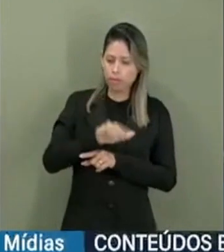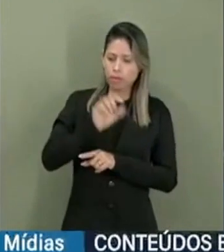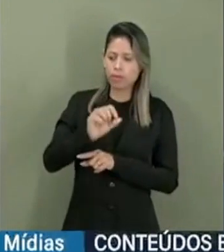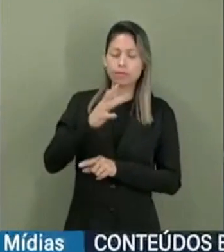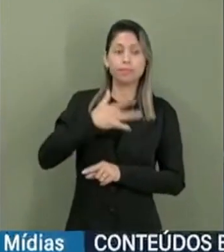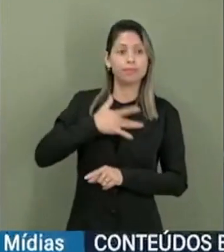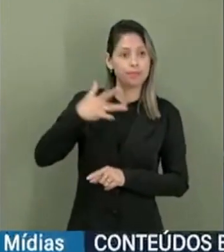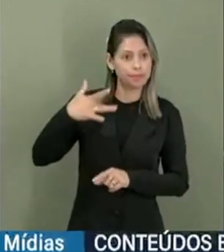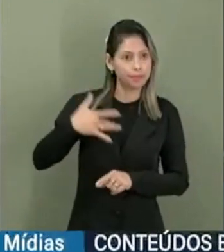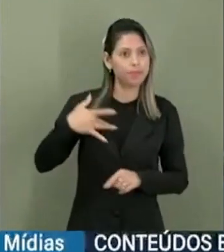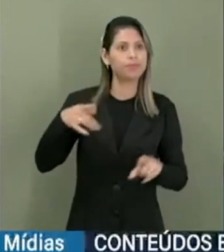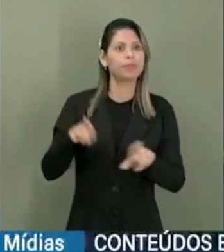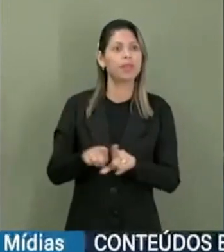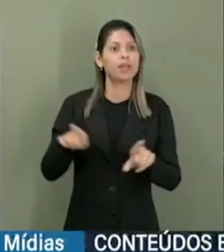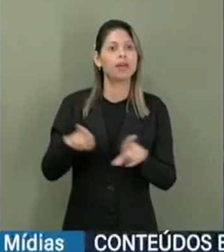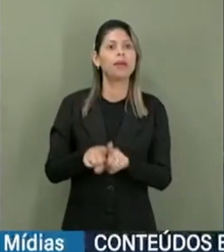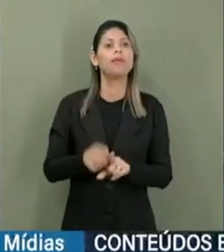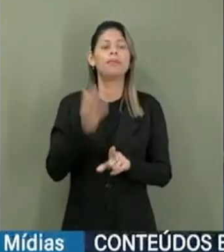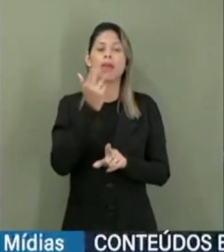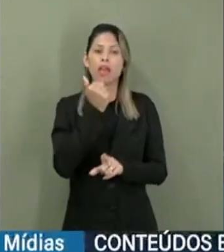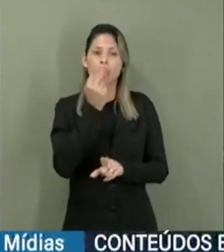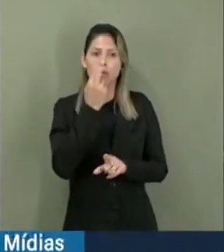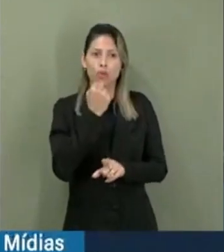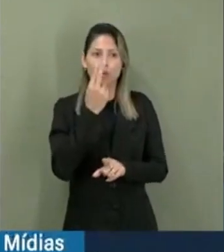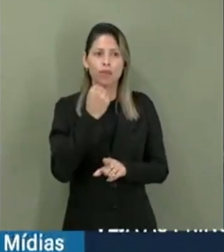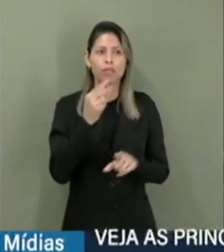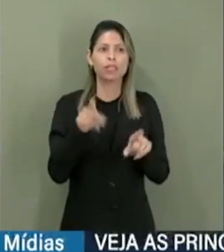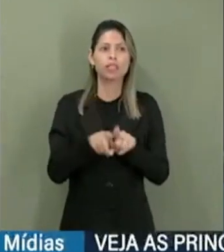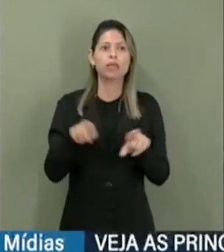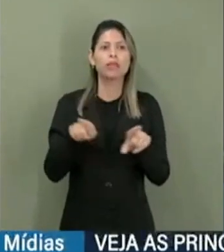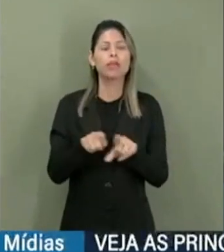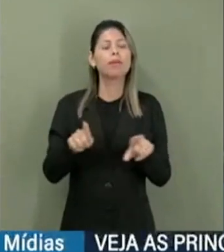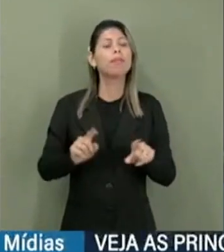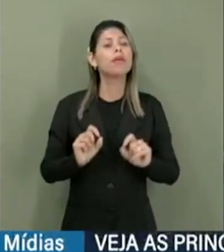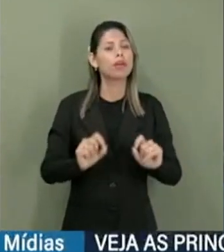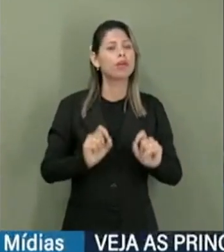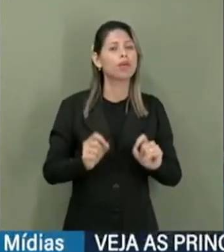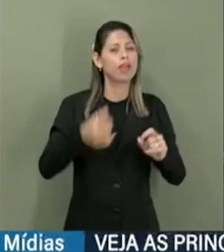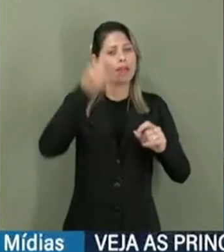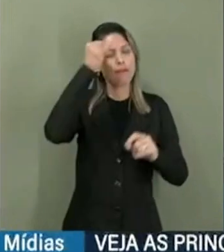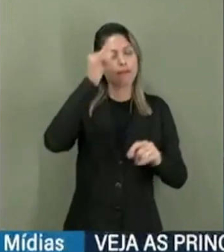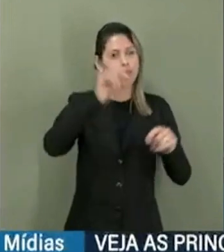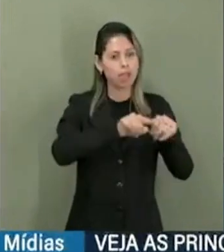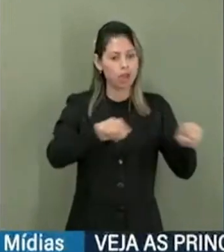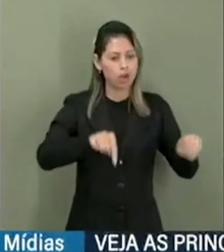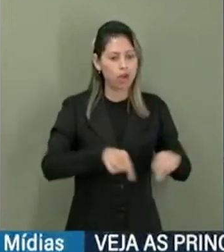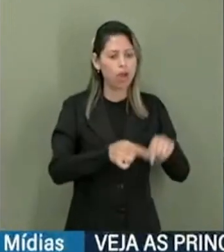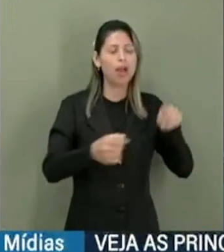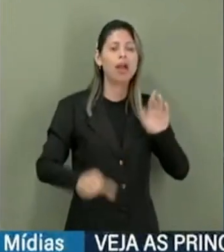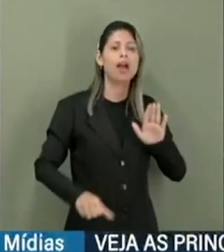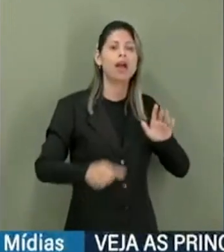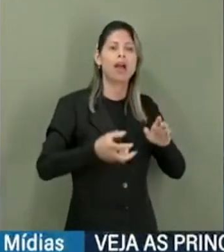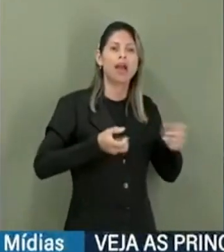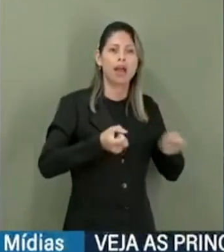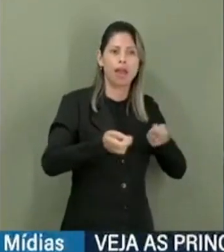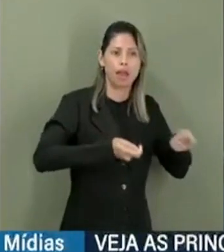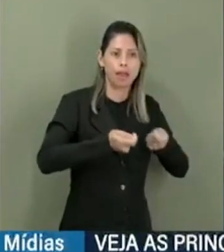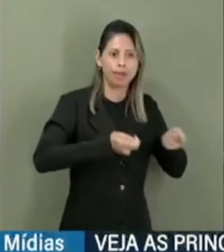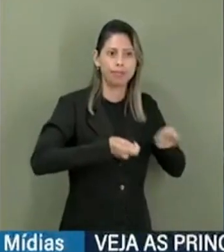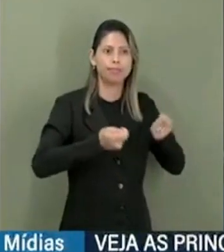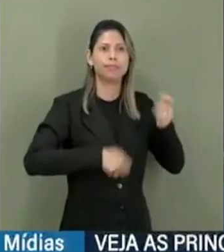Nutrição além de dar firme repressão ao garimpo ilegal ação decisiva também